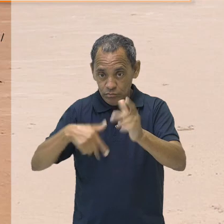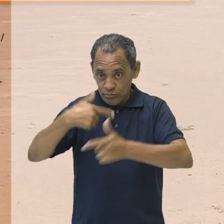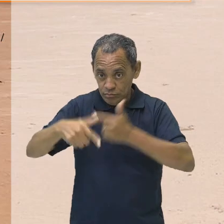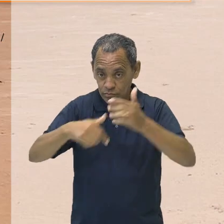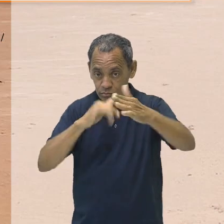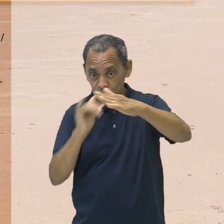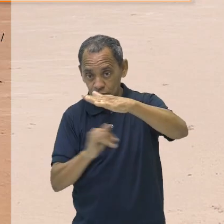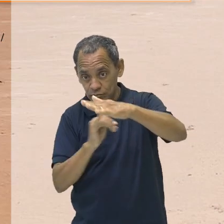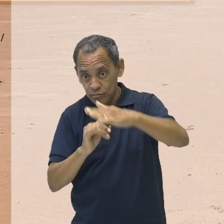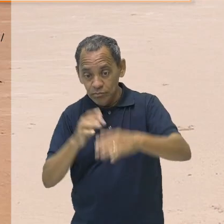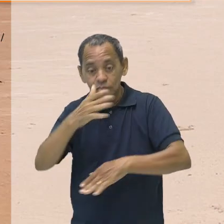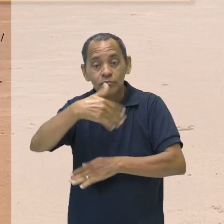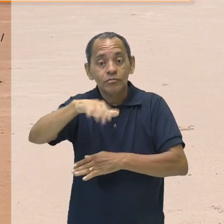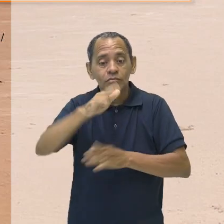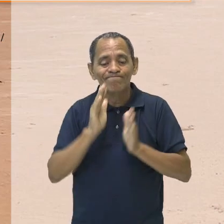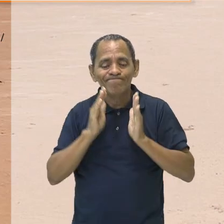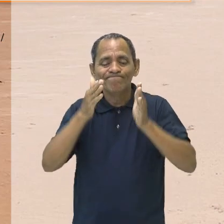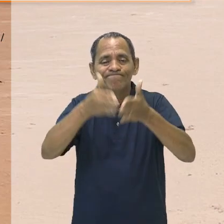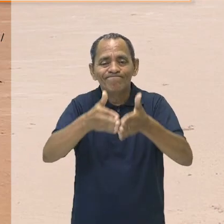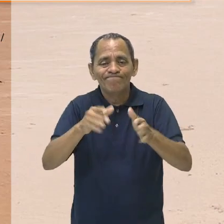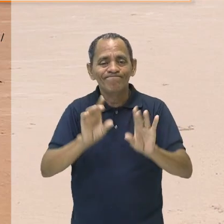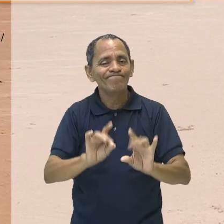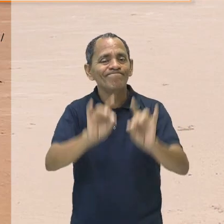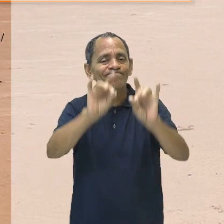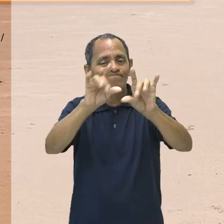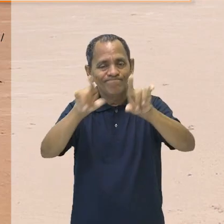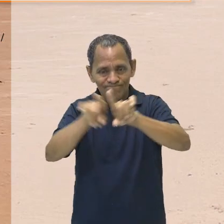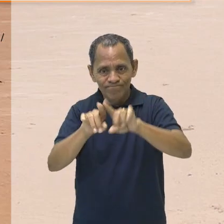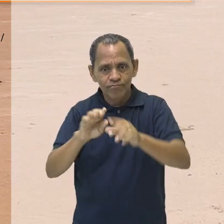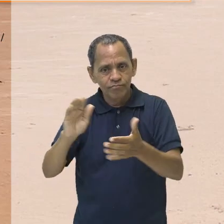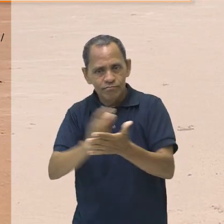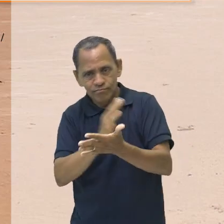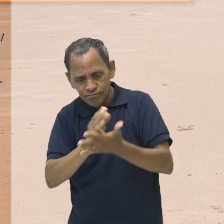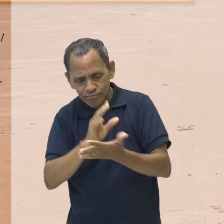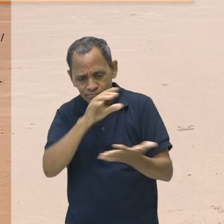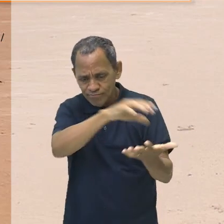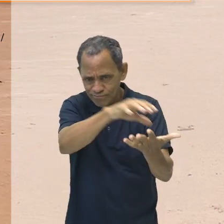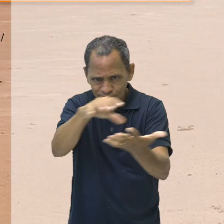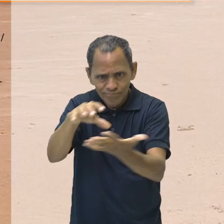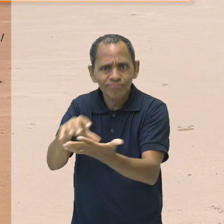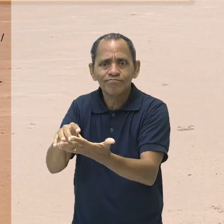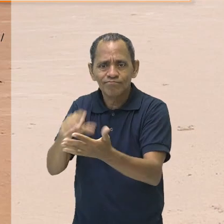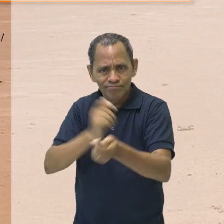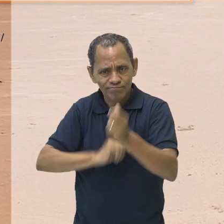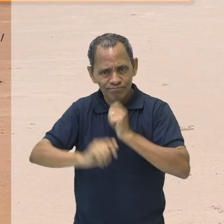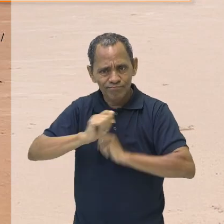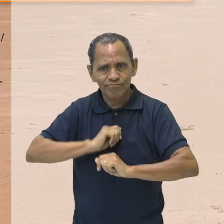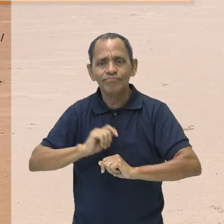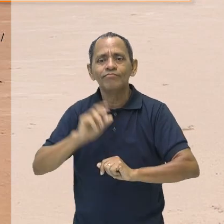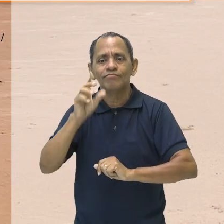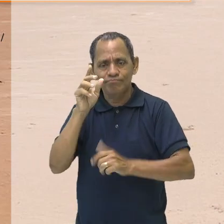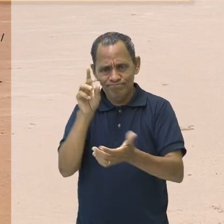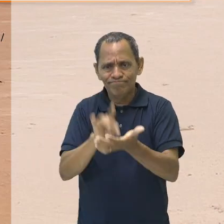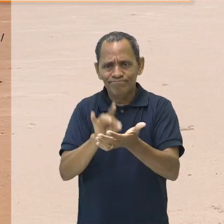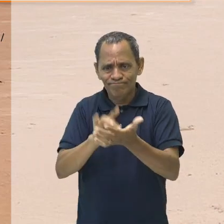setores específicos. Então, tem alguns setores da economia que já tradicionalmente, né, trabalham com esse tipo